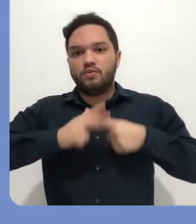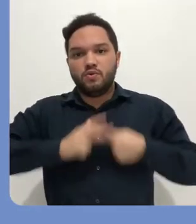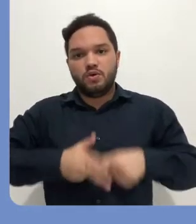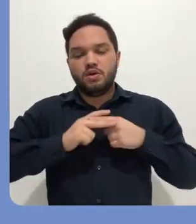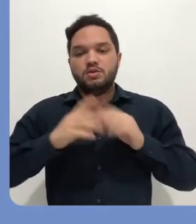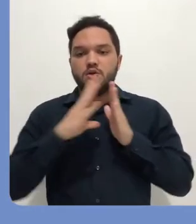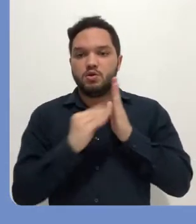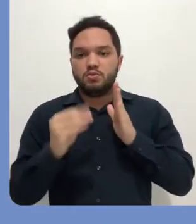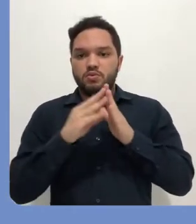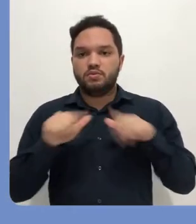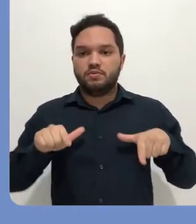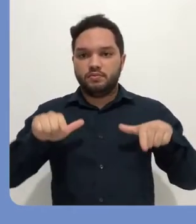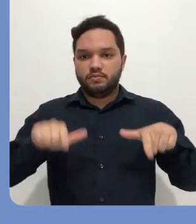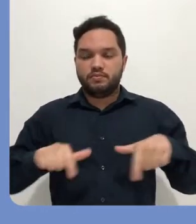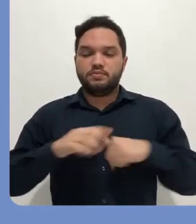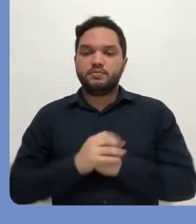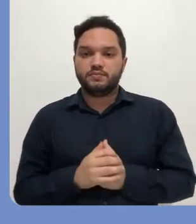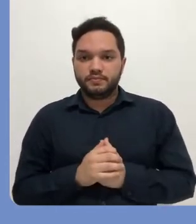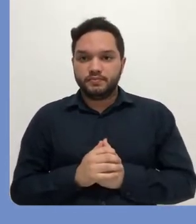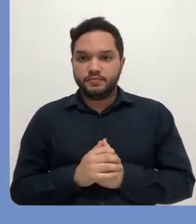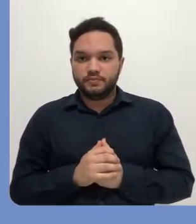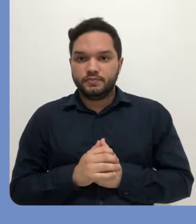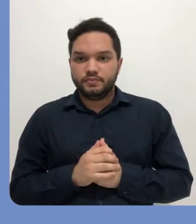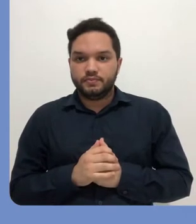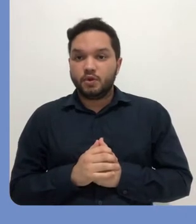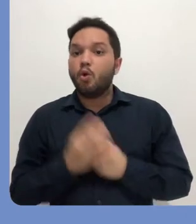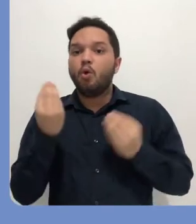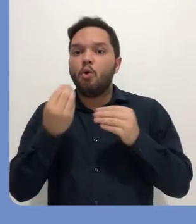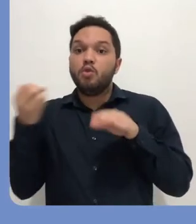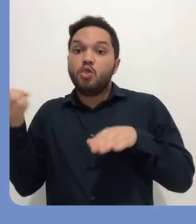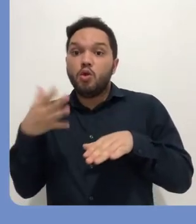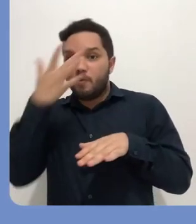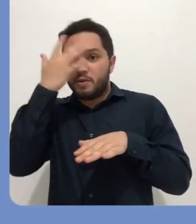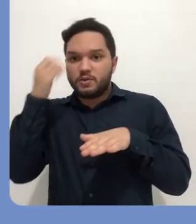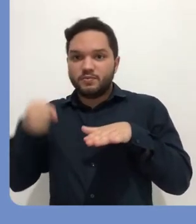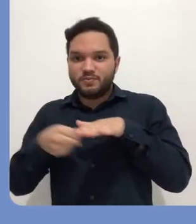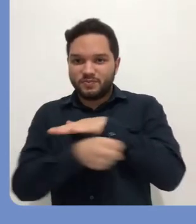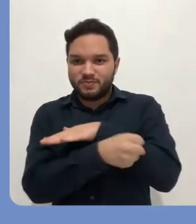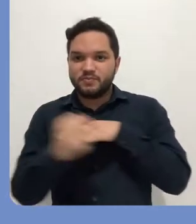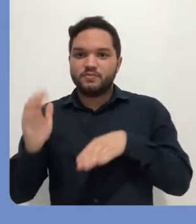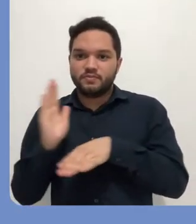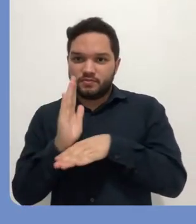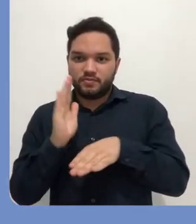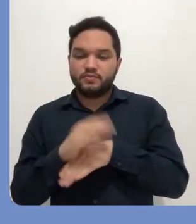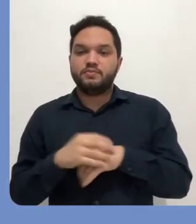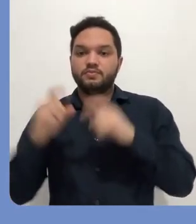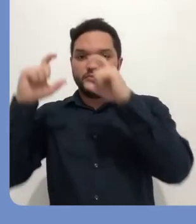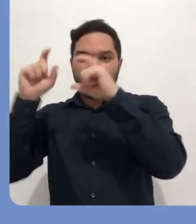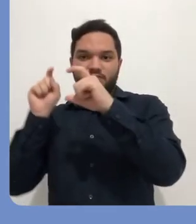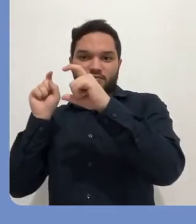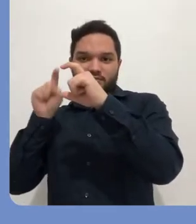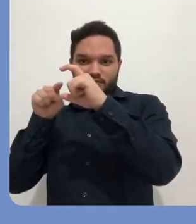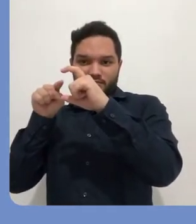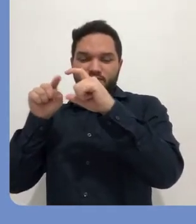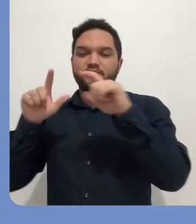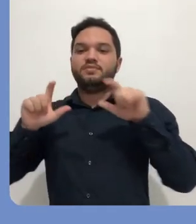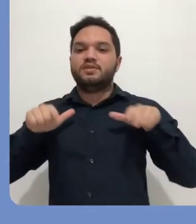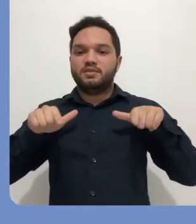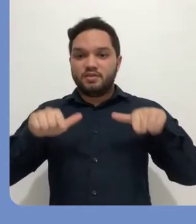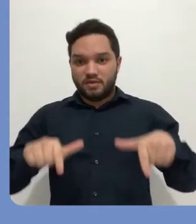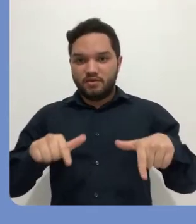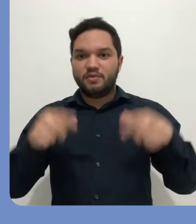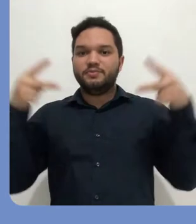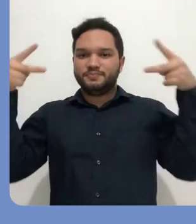as configurações do modelo do certificado. Para incluir um novo assistente, então, você venha